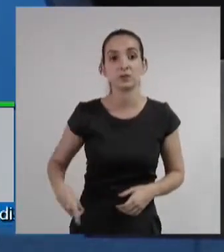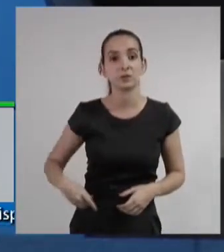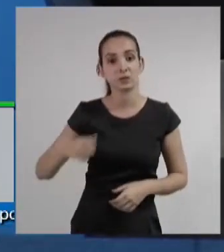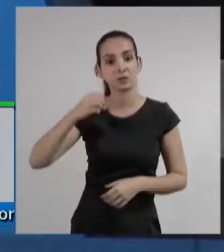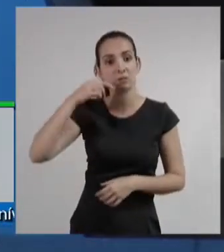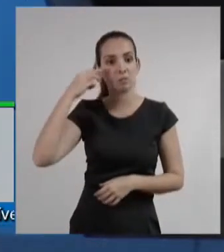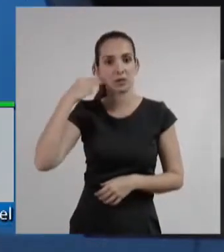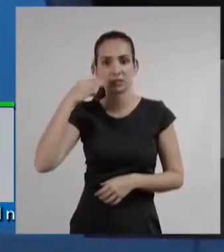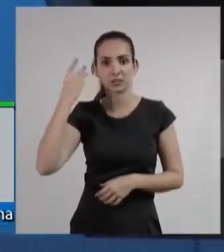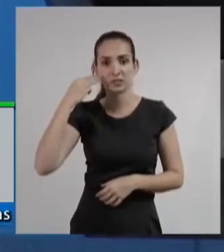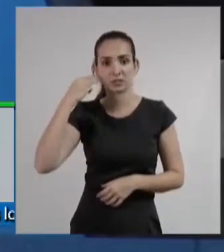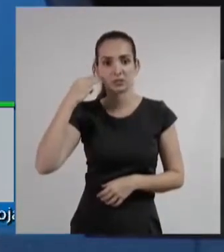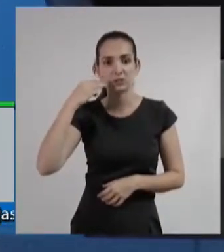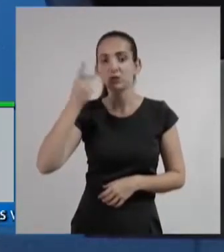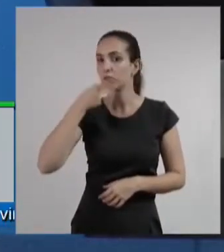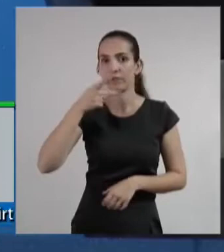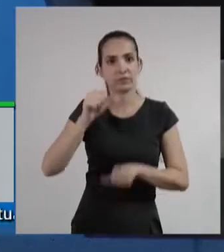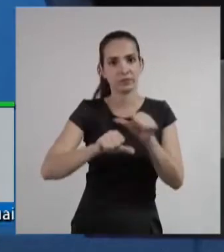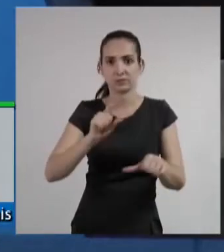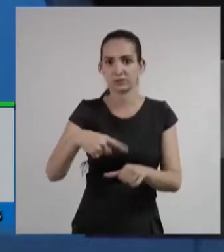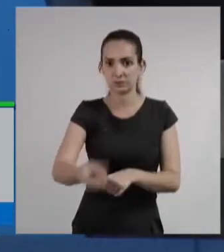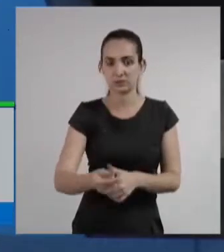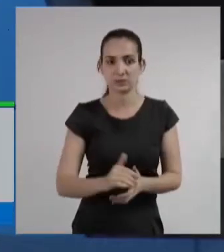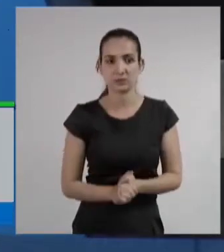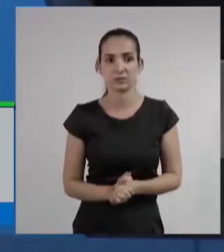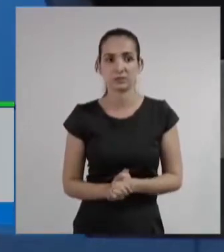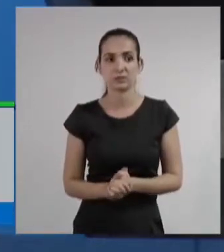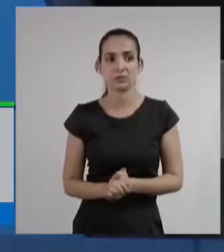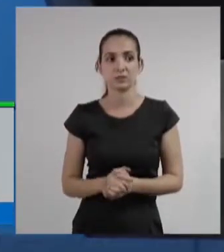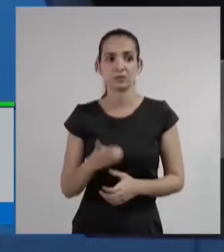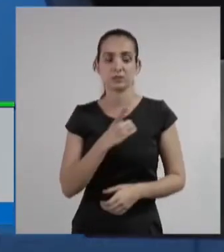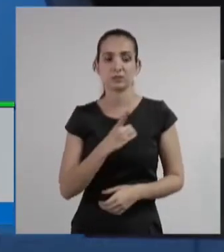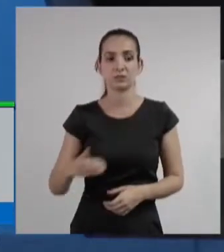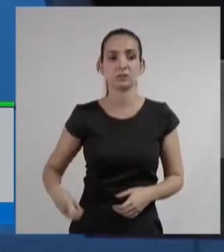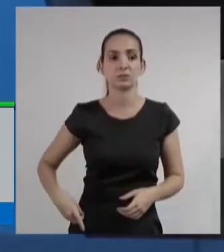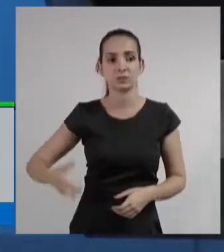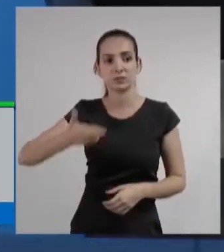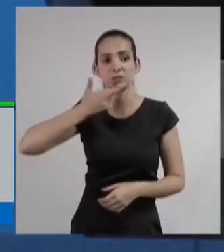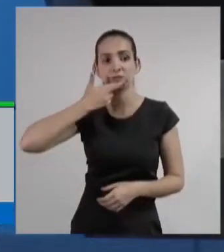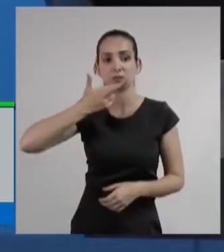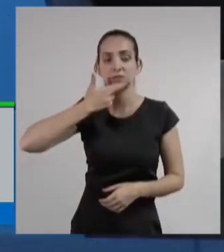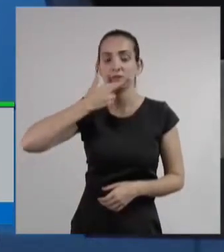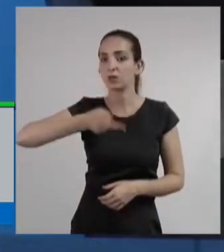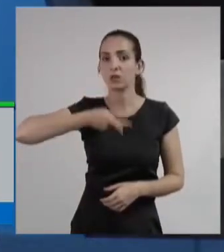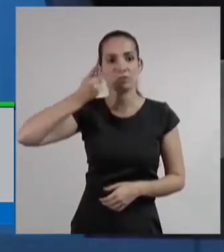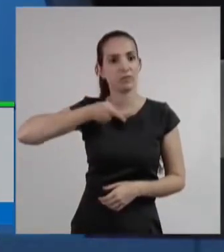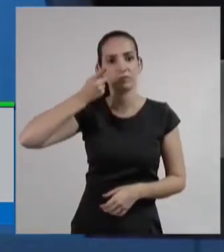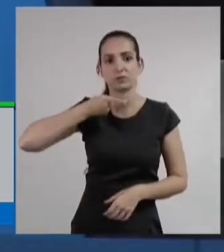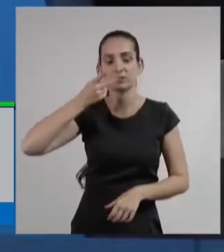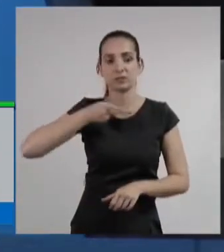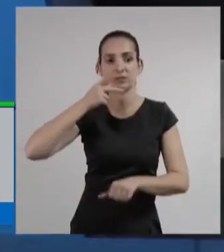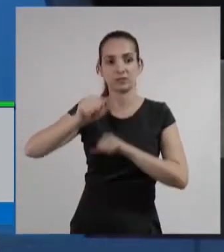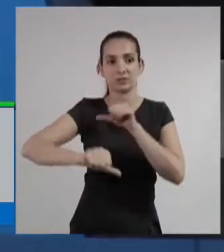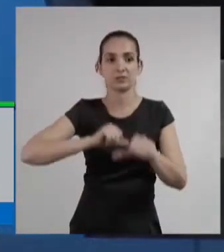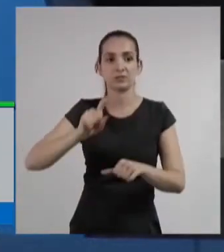Deputada Mara Caseiro, transferido. Deputado Renato Câmara, transfere.